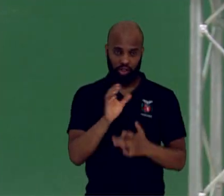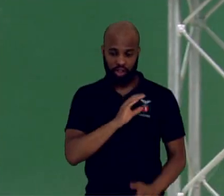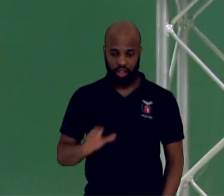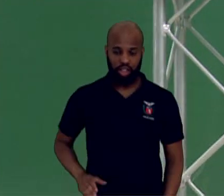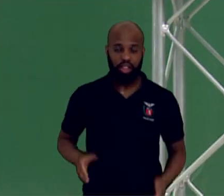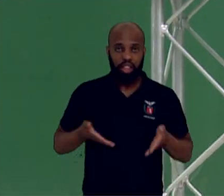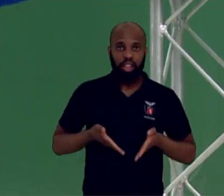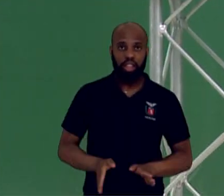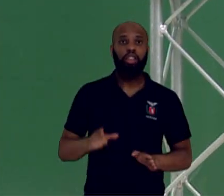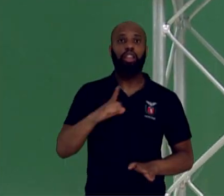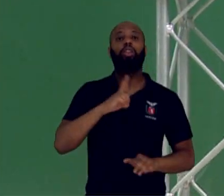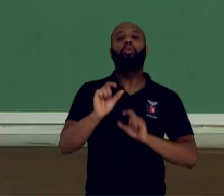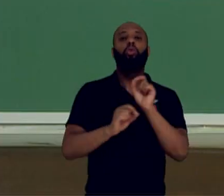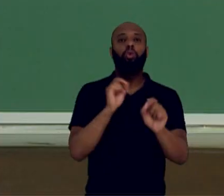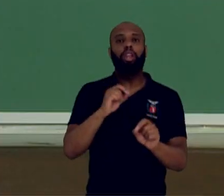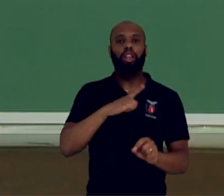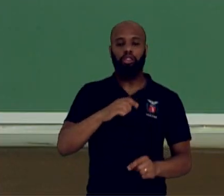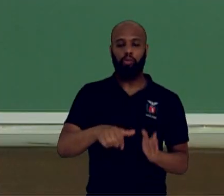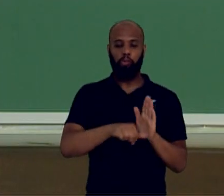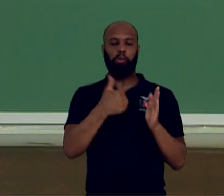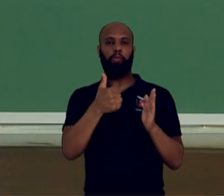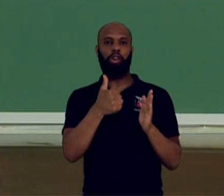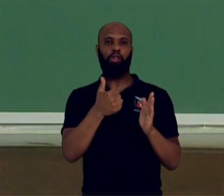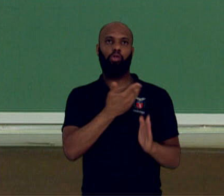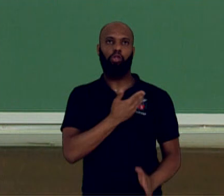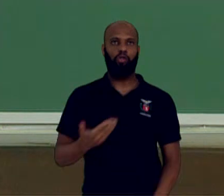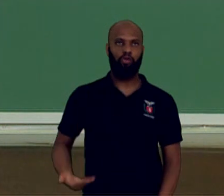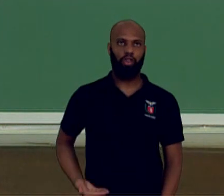o primeiro governo, chamado período do Yamato.